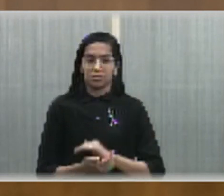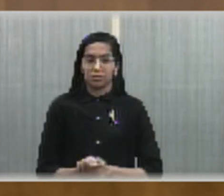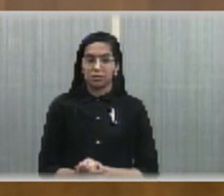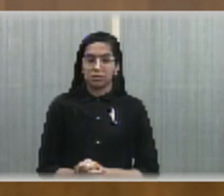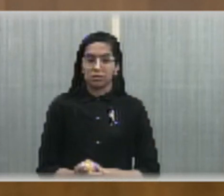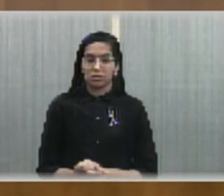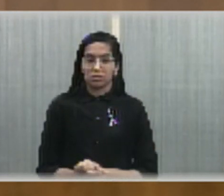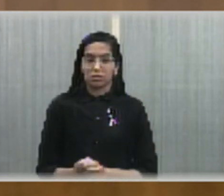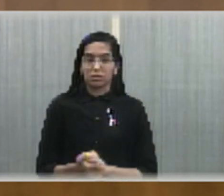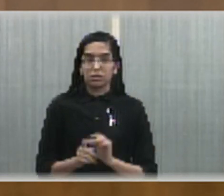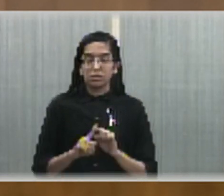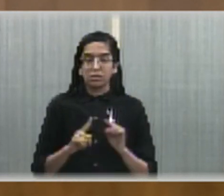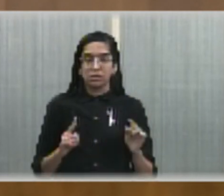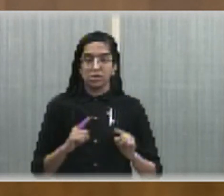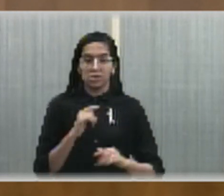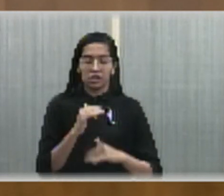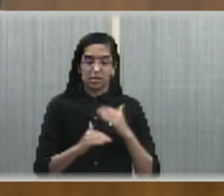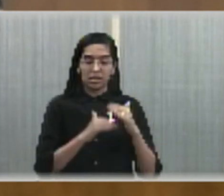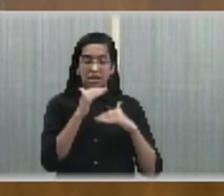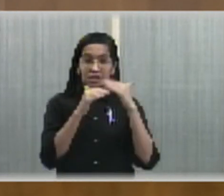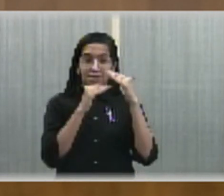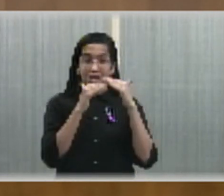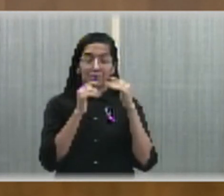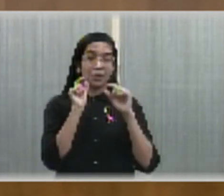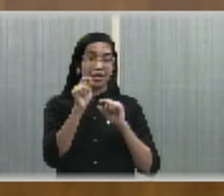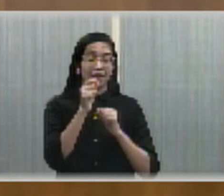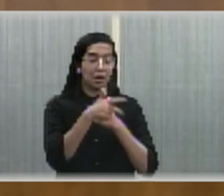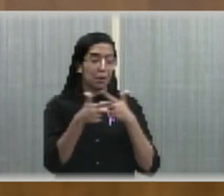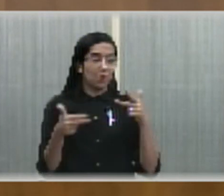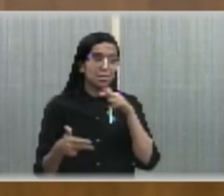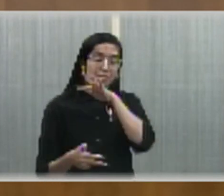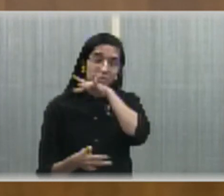crescendo como rabo de cavalo, para baixo.